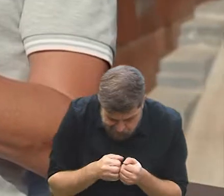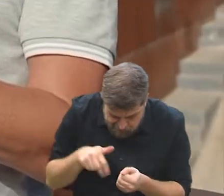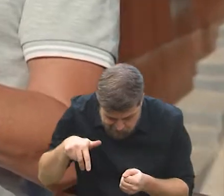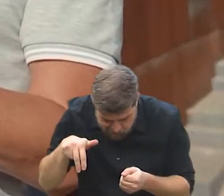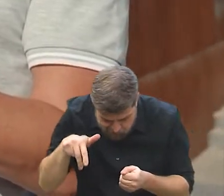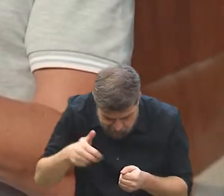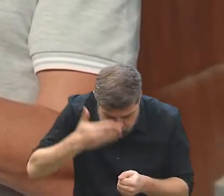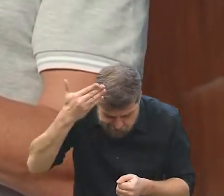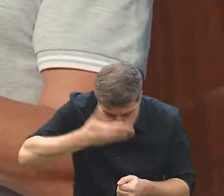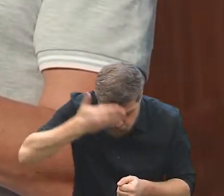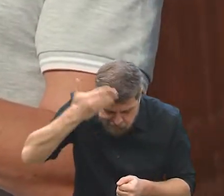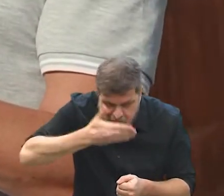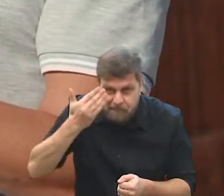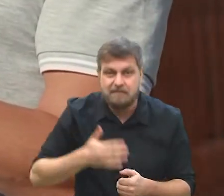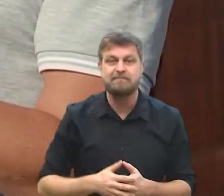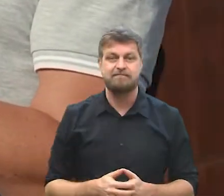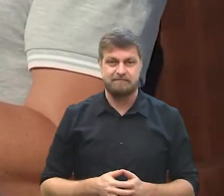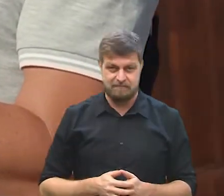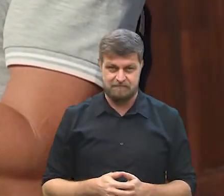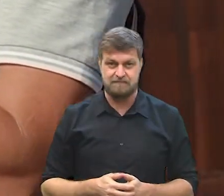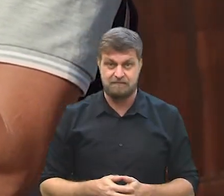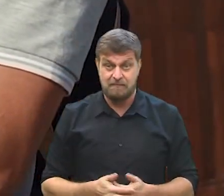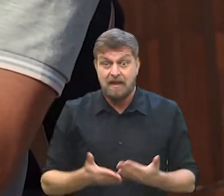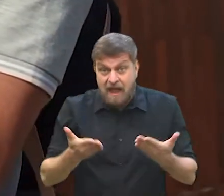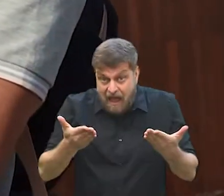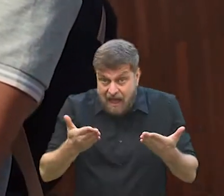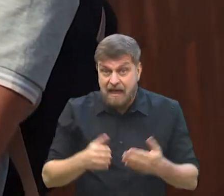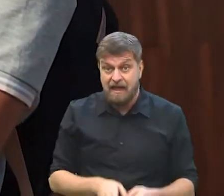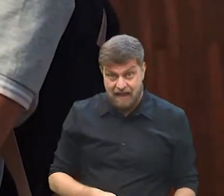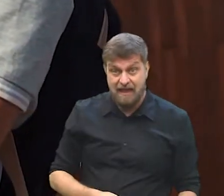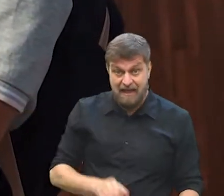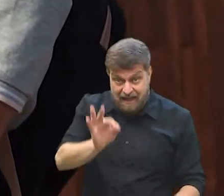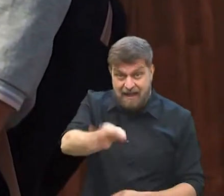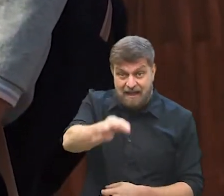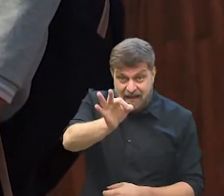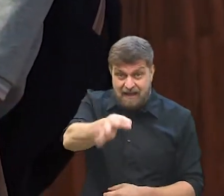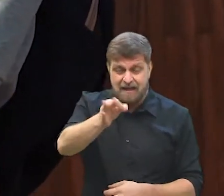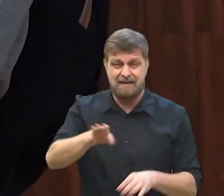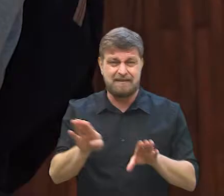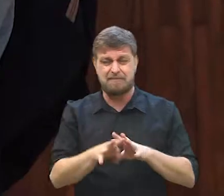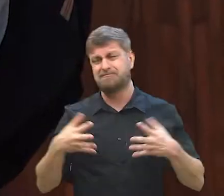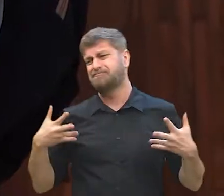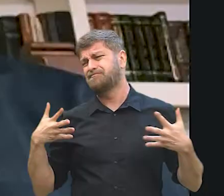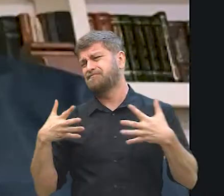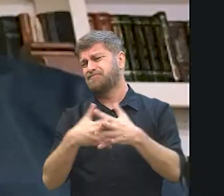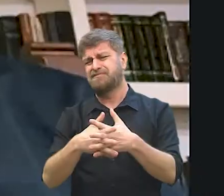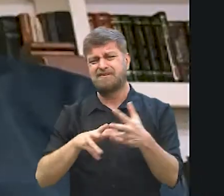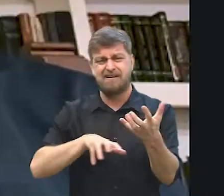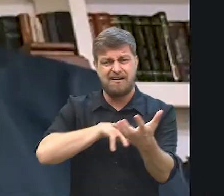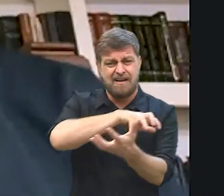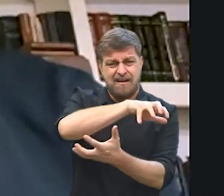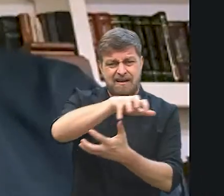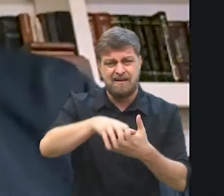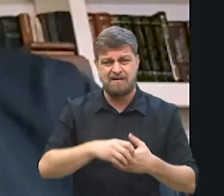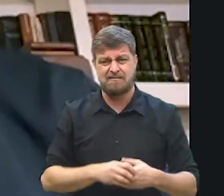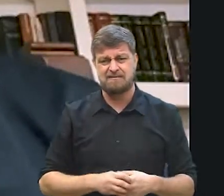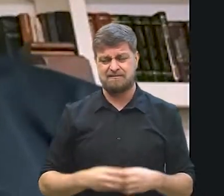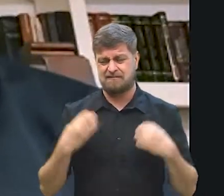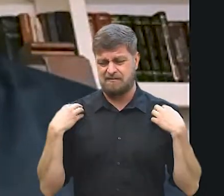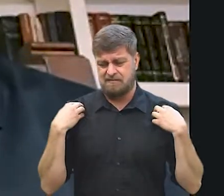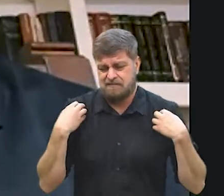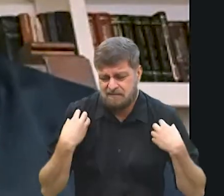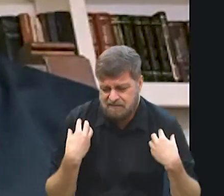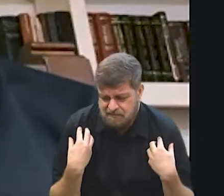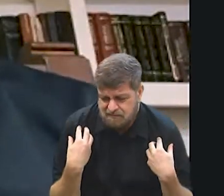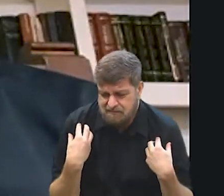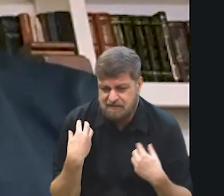às vezes nem olha que está na frente, né? Essa postura está atrapalhando muito e interfere na coluna lombar, na força